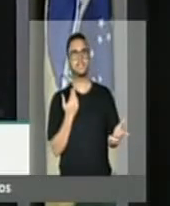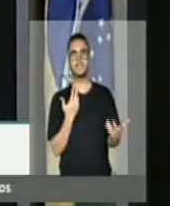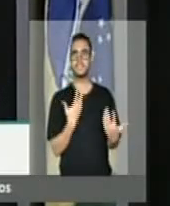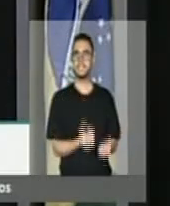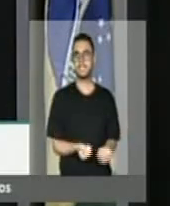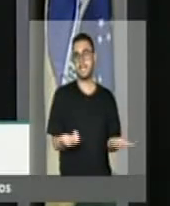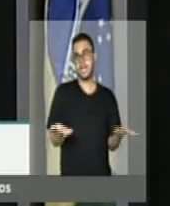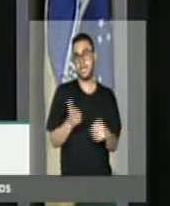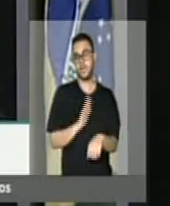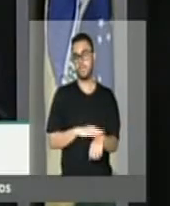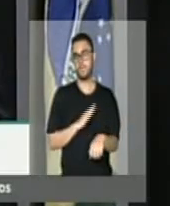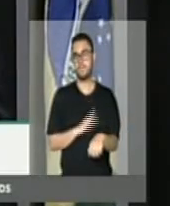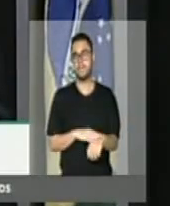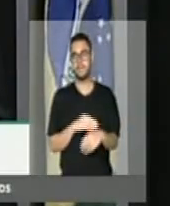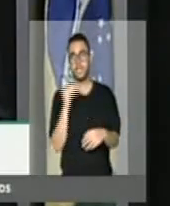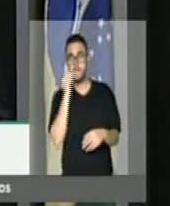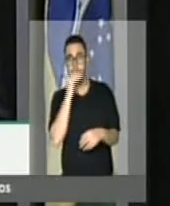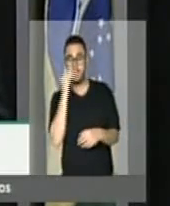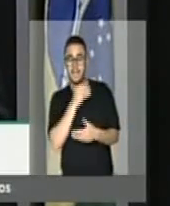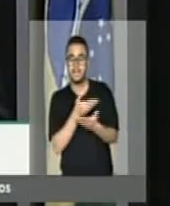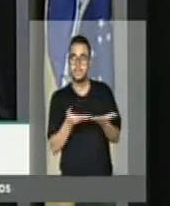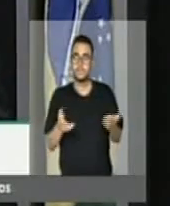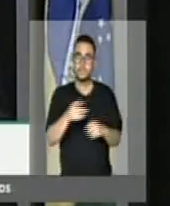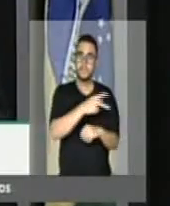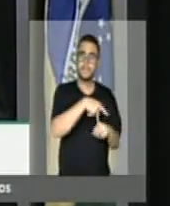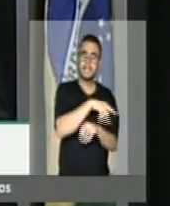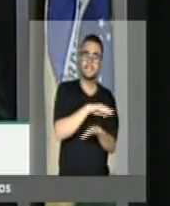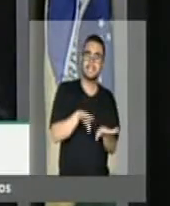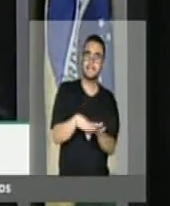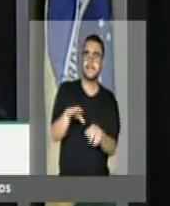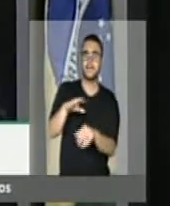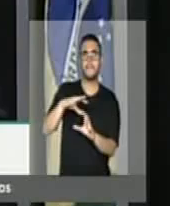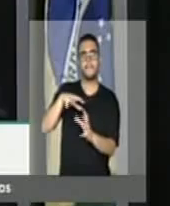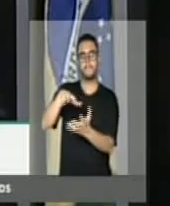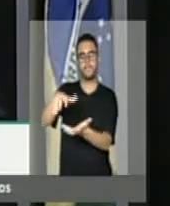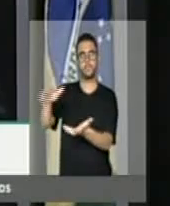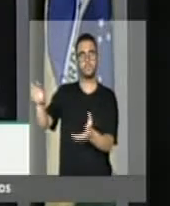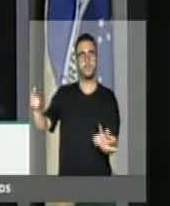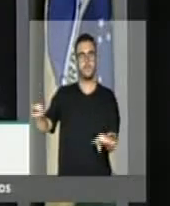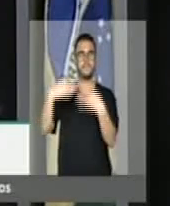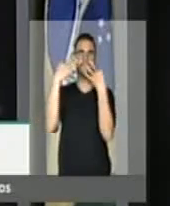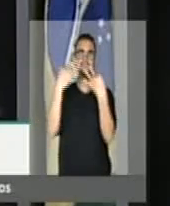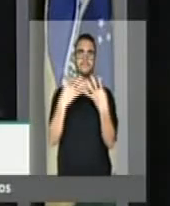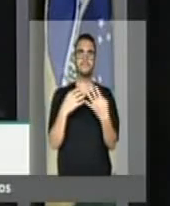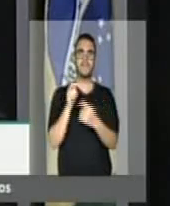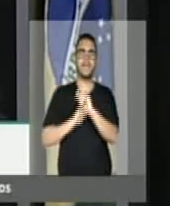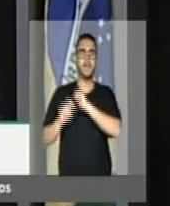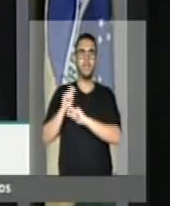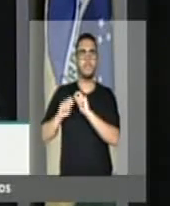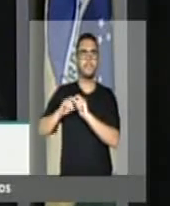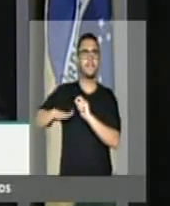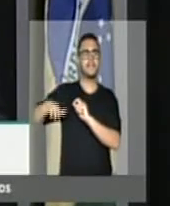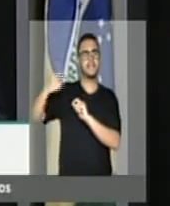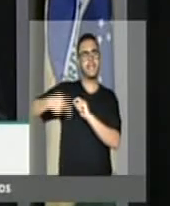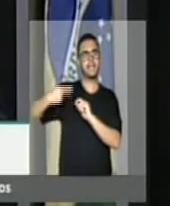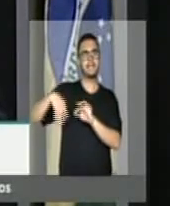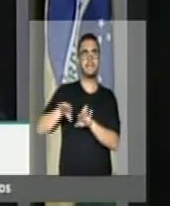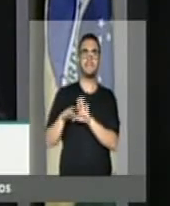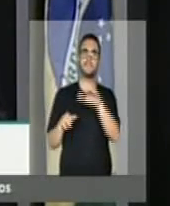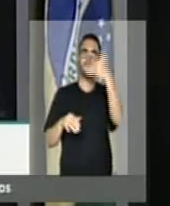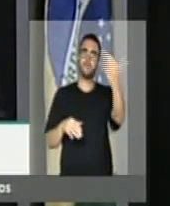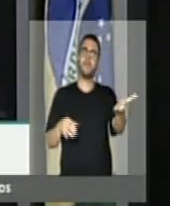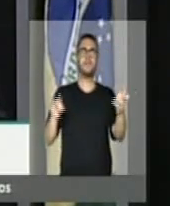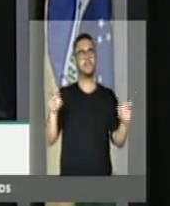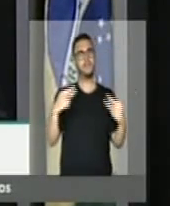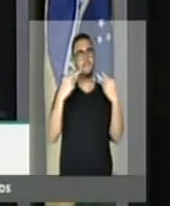instabilidade do país e um momento onde o mundo inteiro lá fora está vendo mercado financeiro interno externo